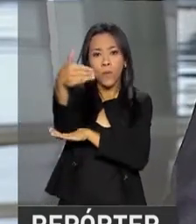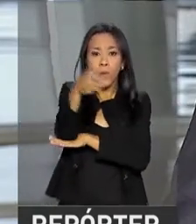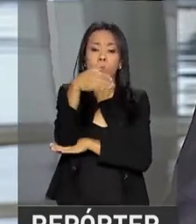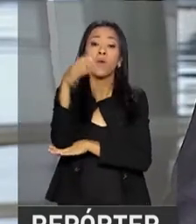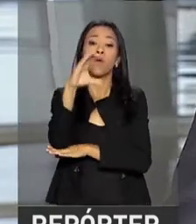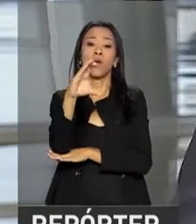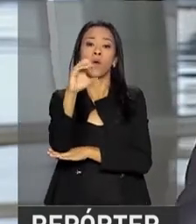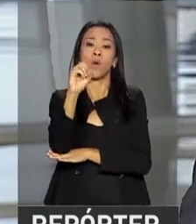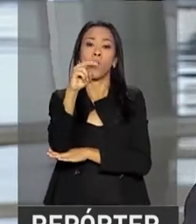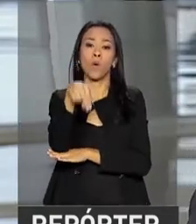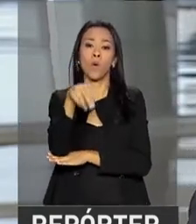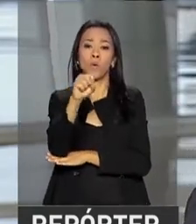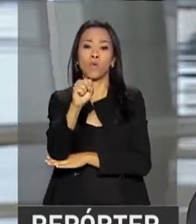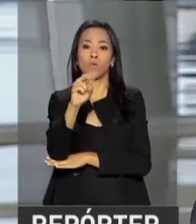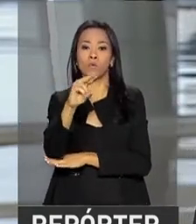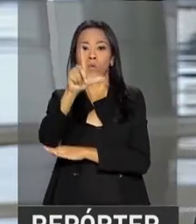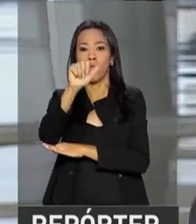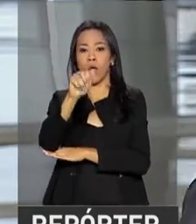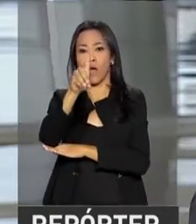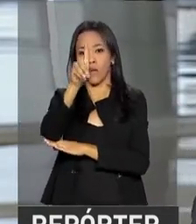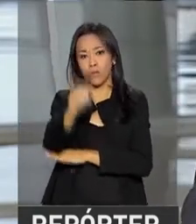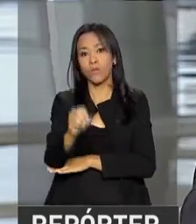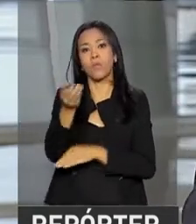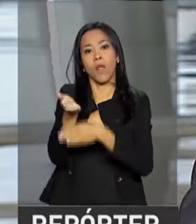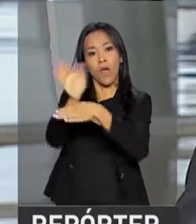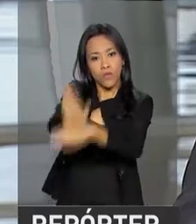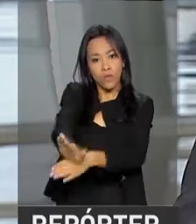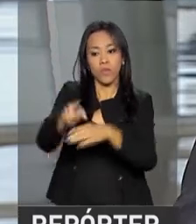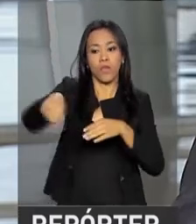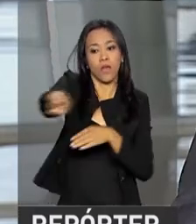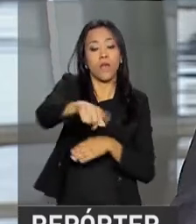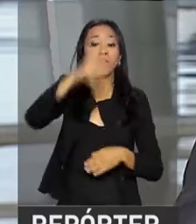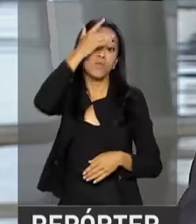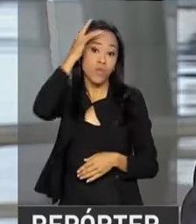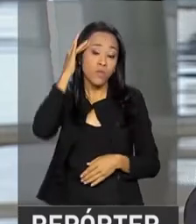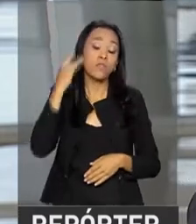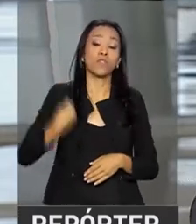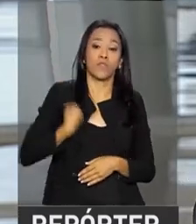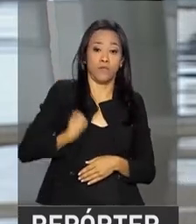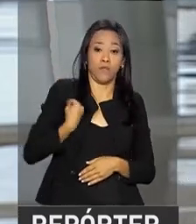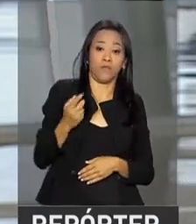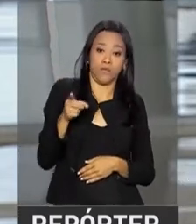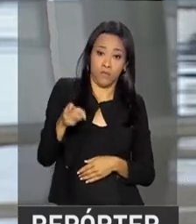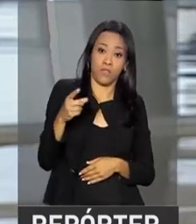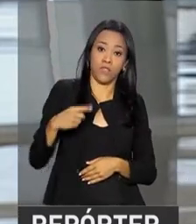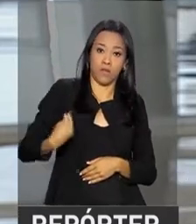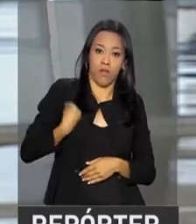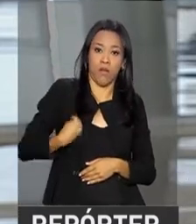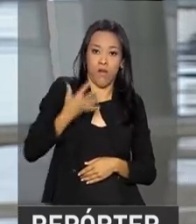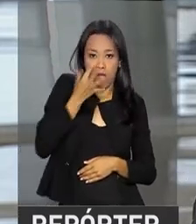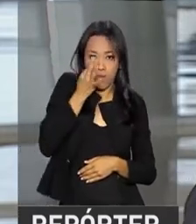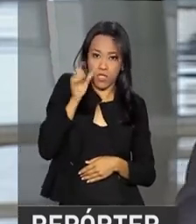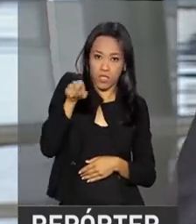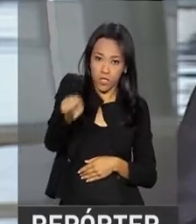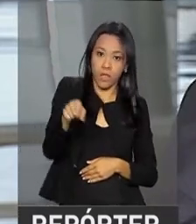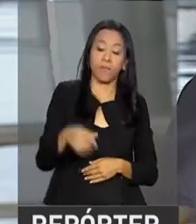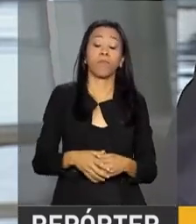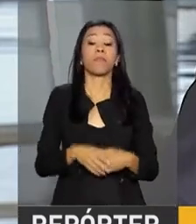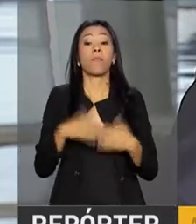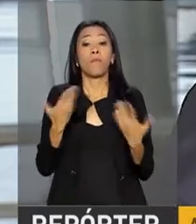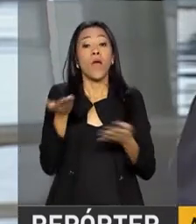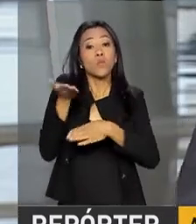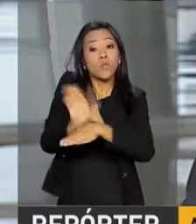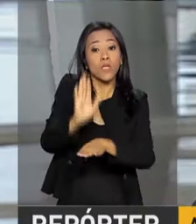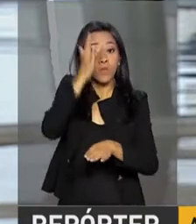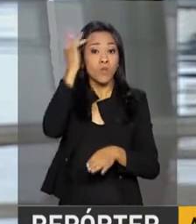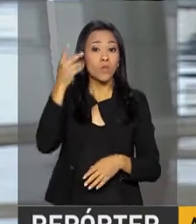à disposição e em estado de alerta para prestar todo o apoio necessário. Para atender os brasileiros, o Ministério